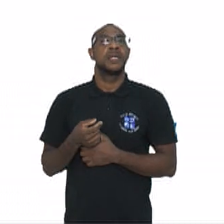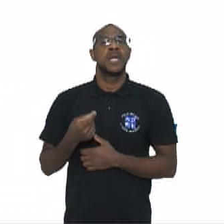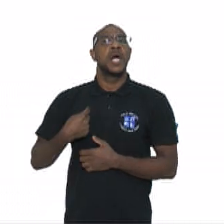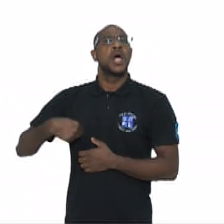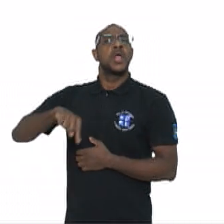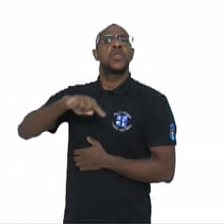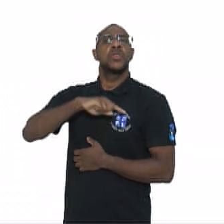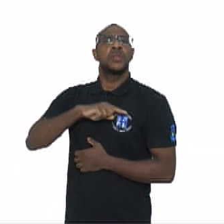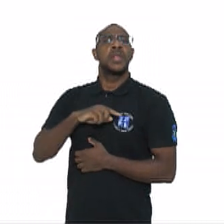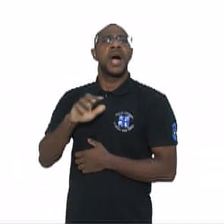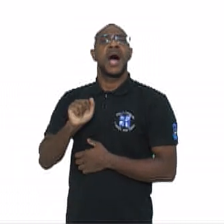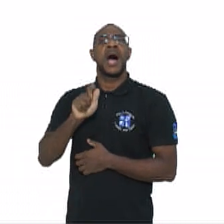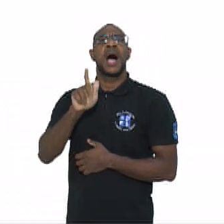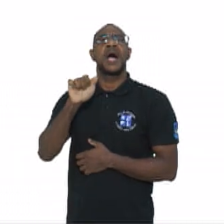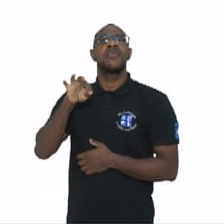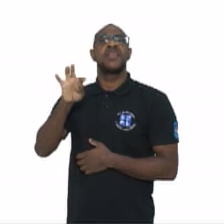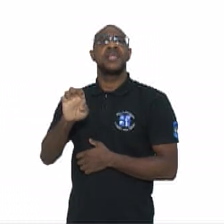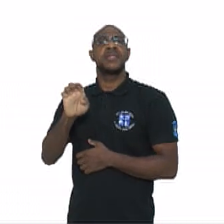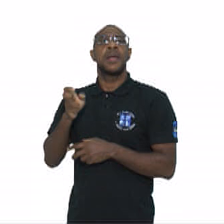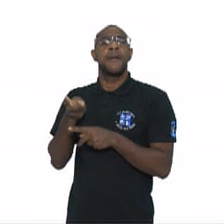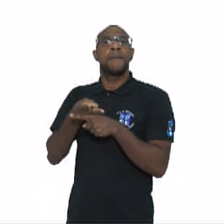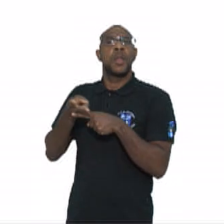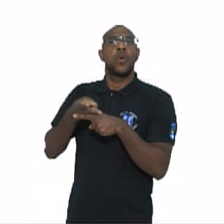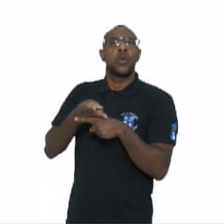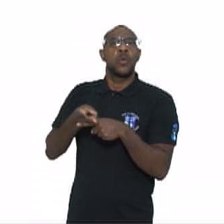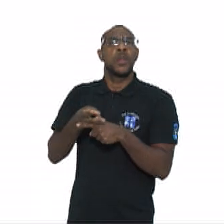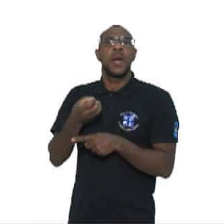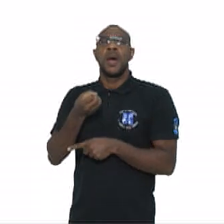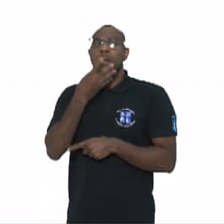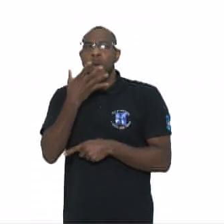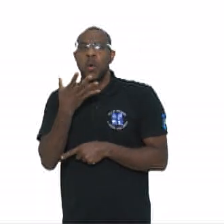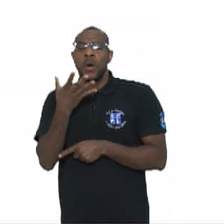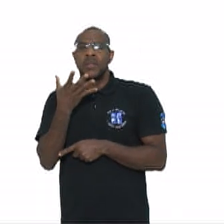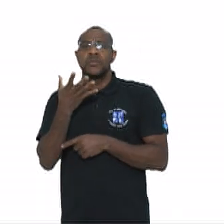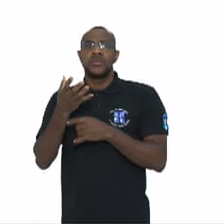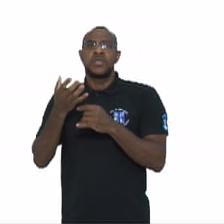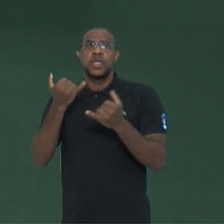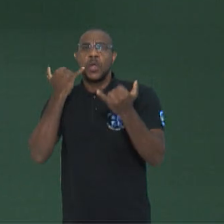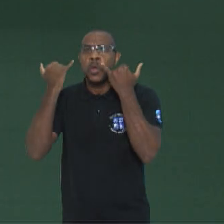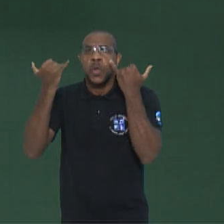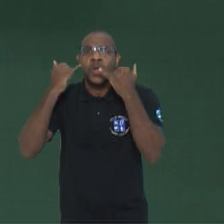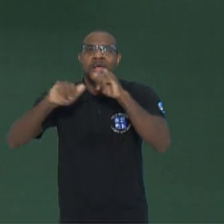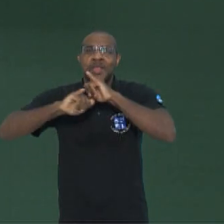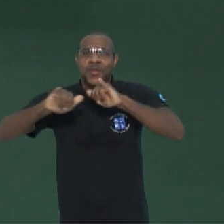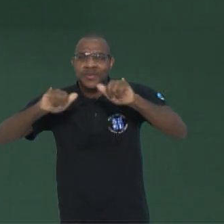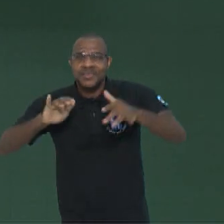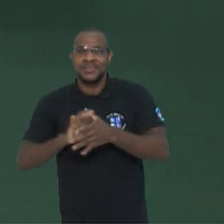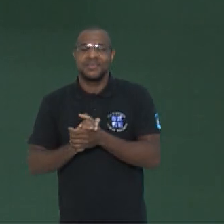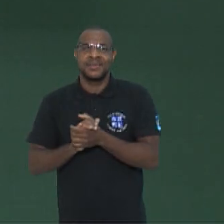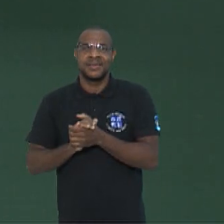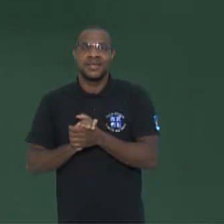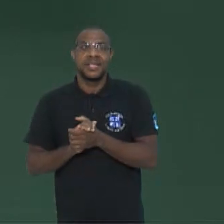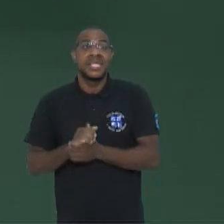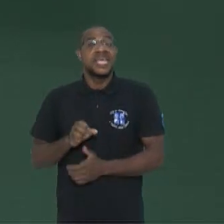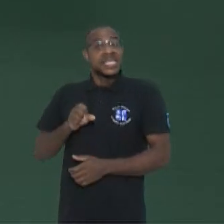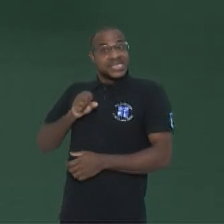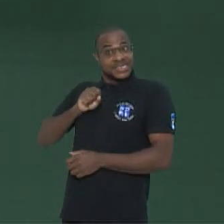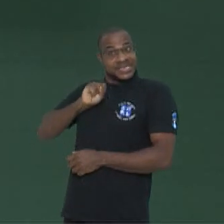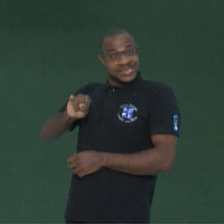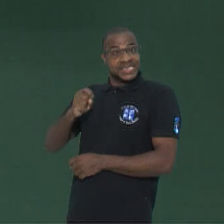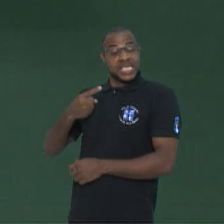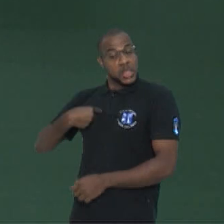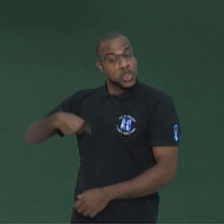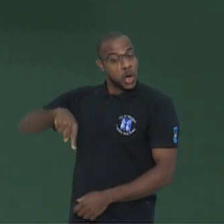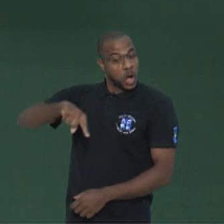boas notícias. E se nós fizermos as boas notícias? O que vocês têm que perceber aqui? Nós temos lá